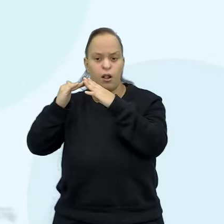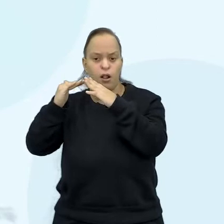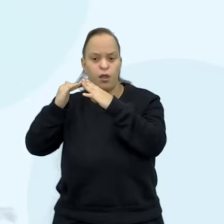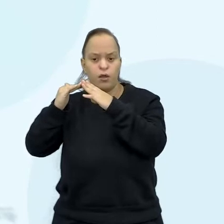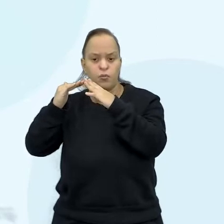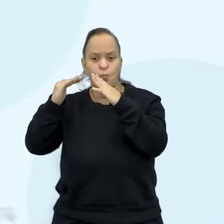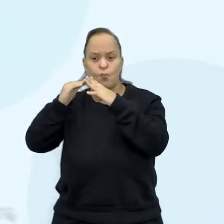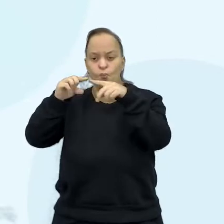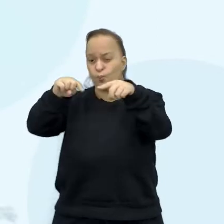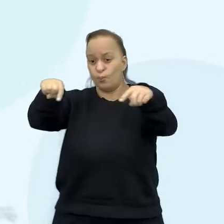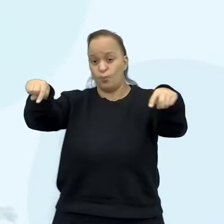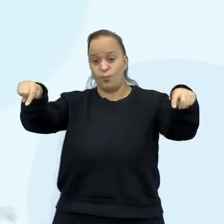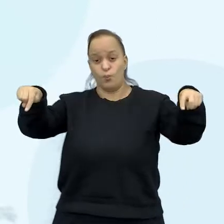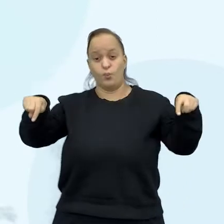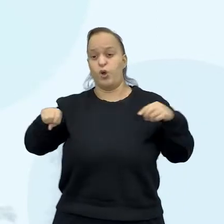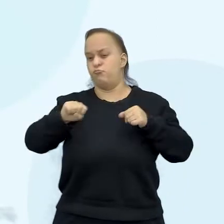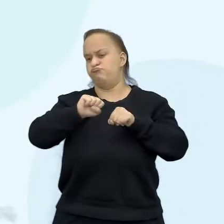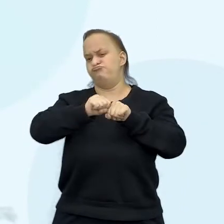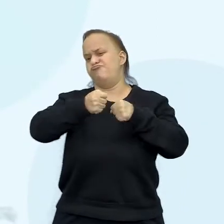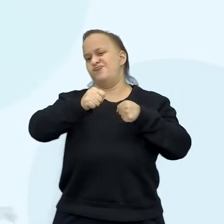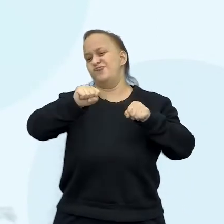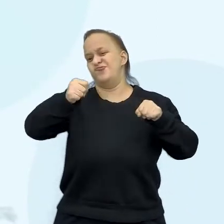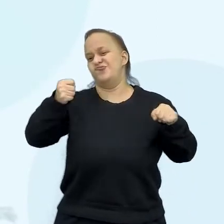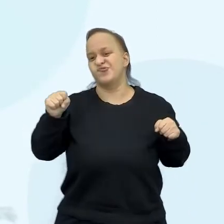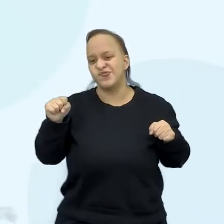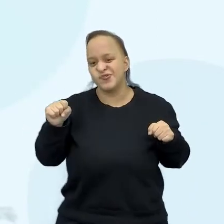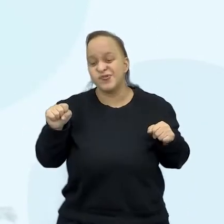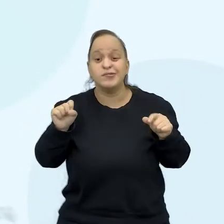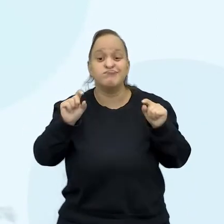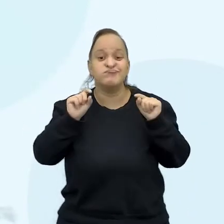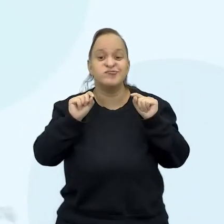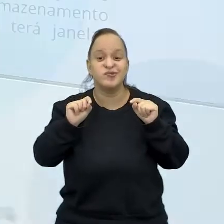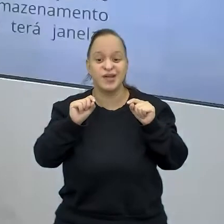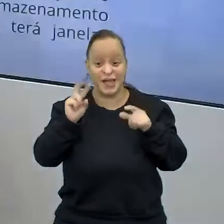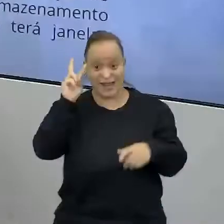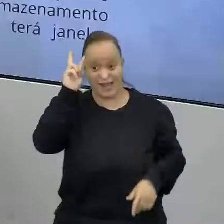Então lembra que eu falei para vocês, quando a gente estava falando de